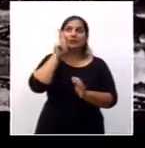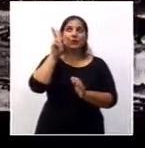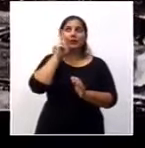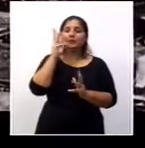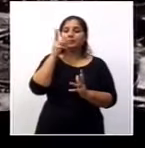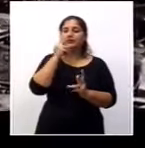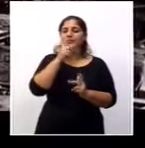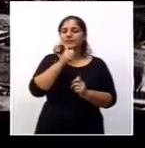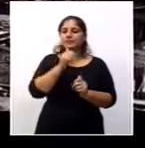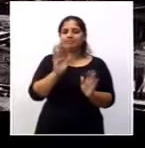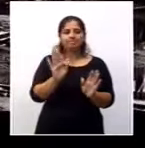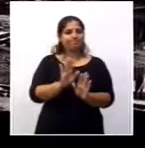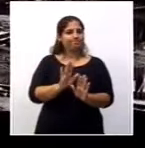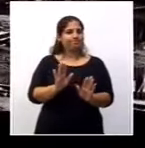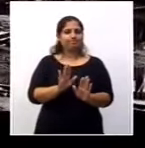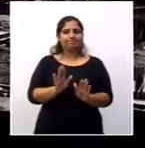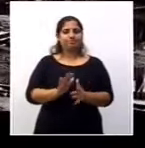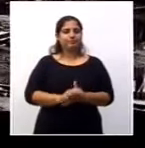fadas.